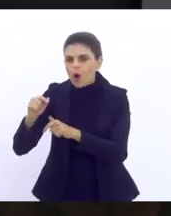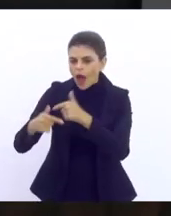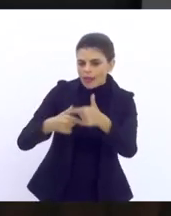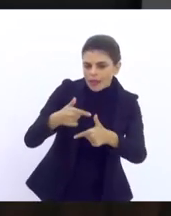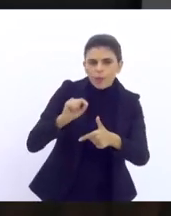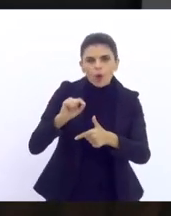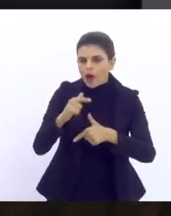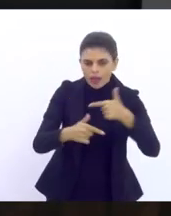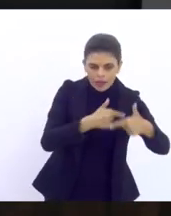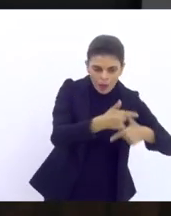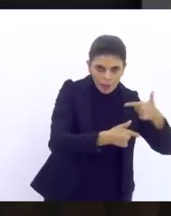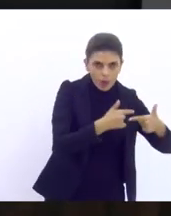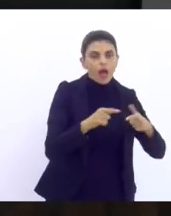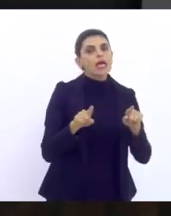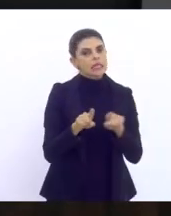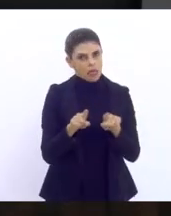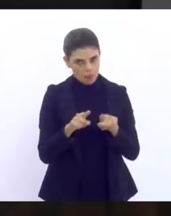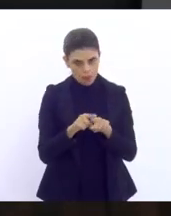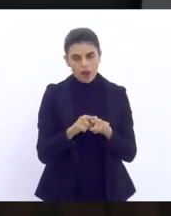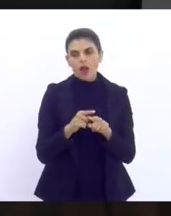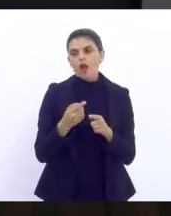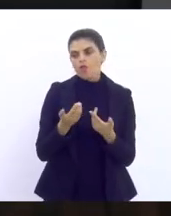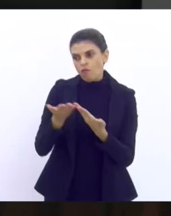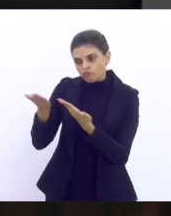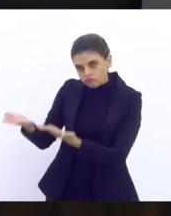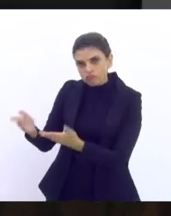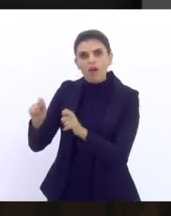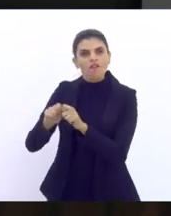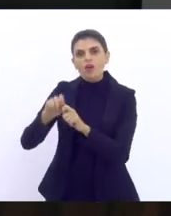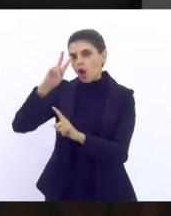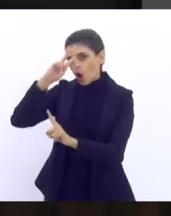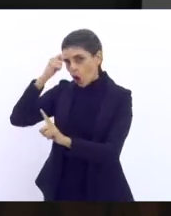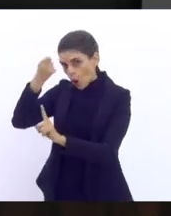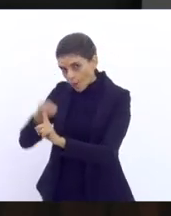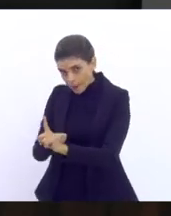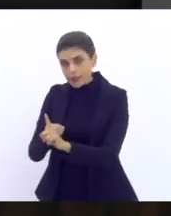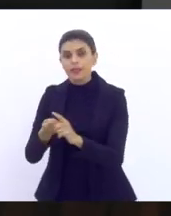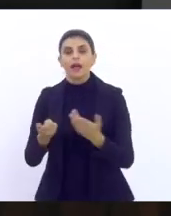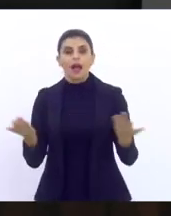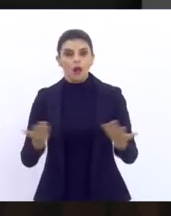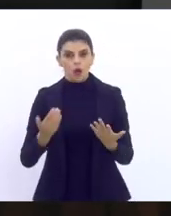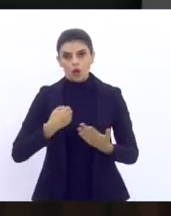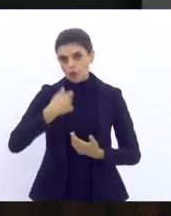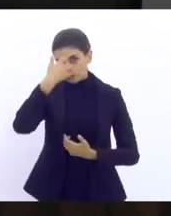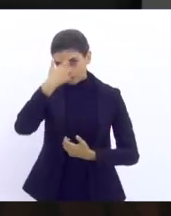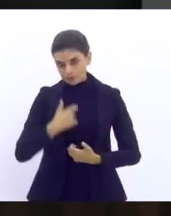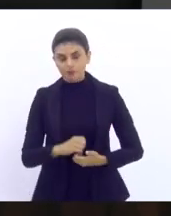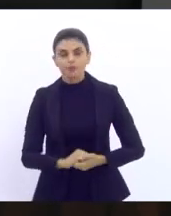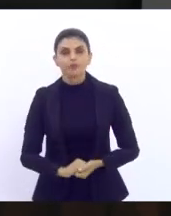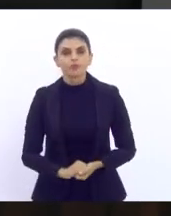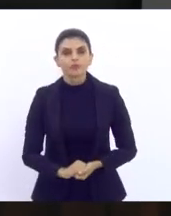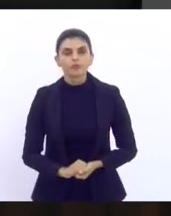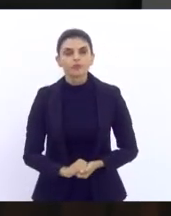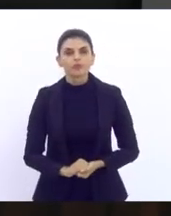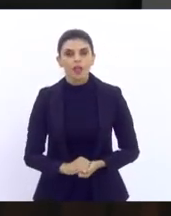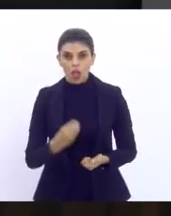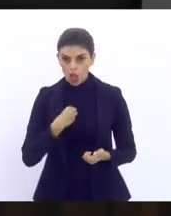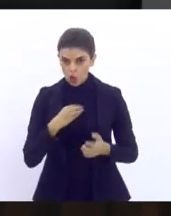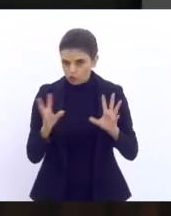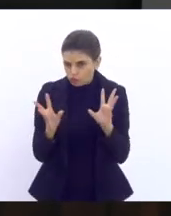eu vou passar a palavra e fazer homenagem aos mesmos, eu quero fazer aqui o uso da minha palavra. Eu coloquei